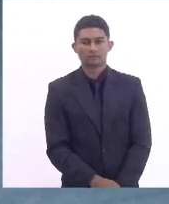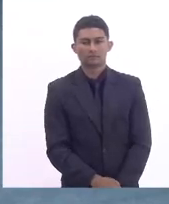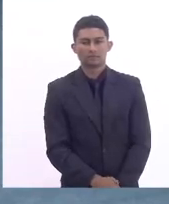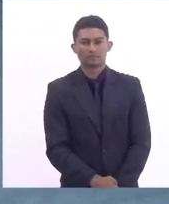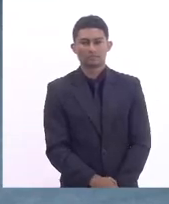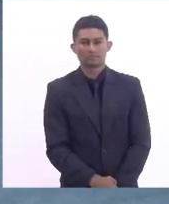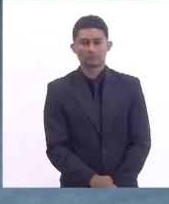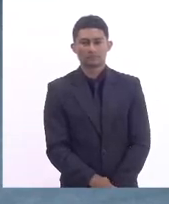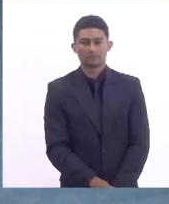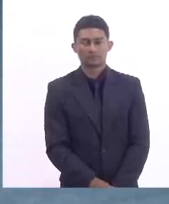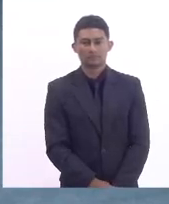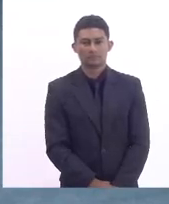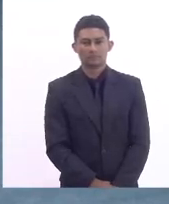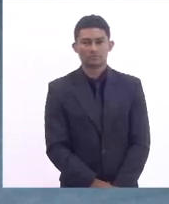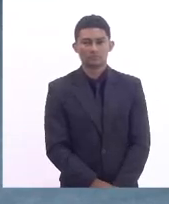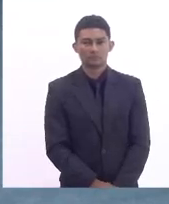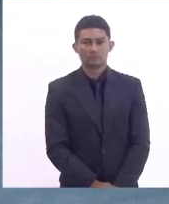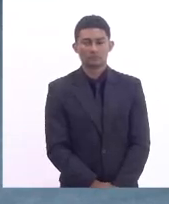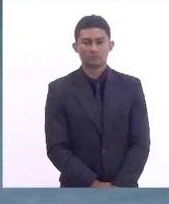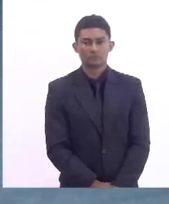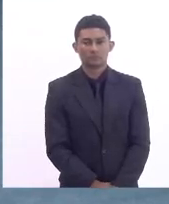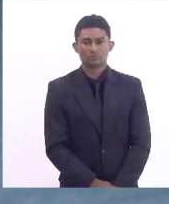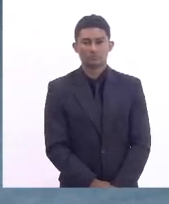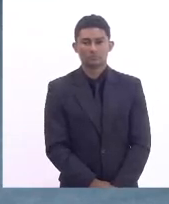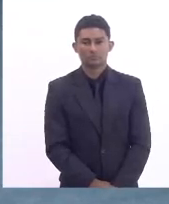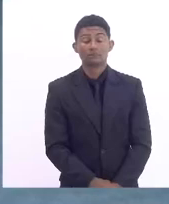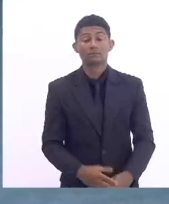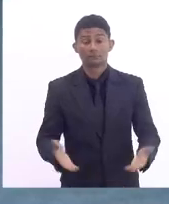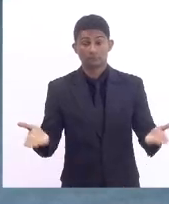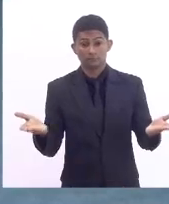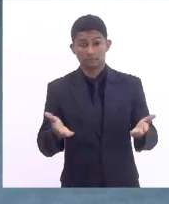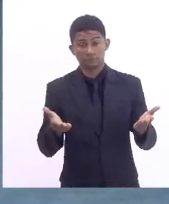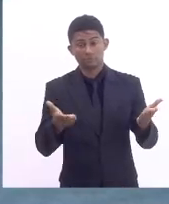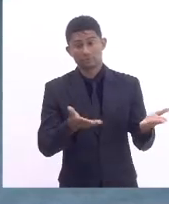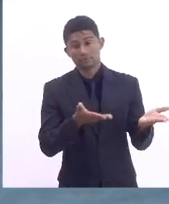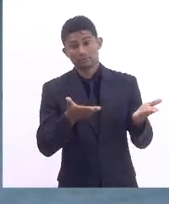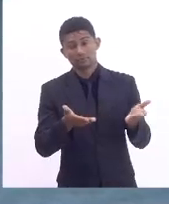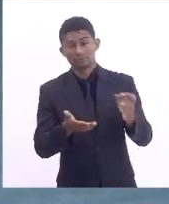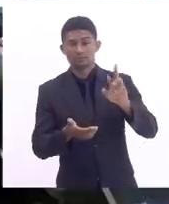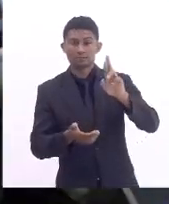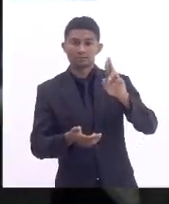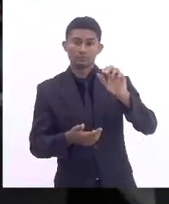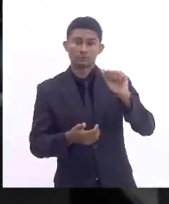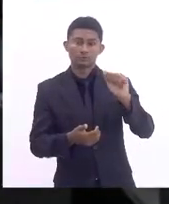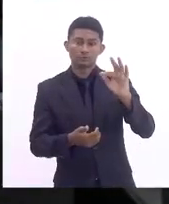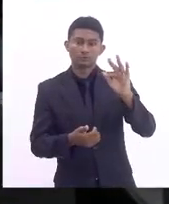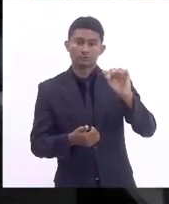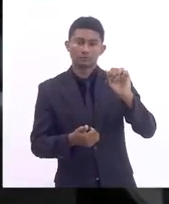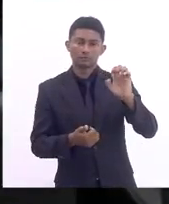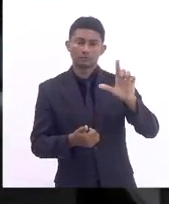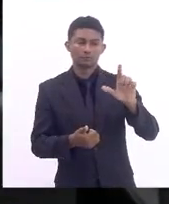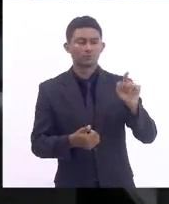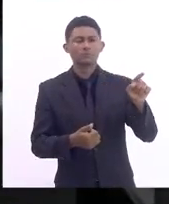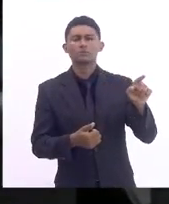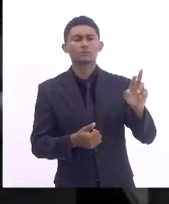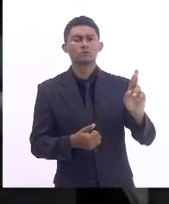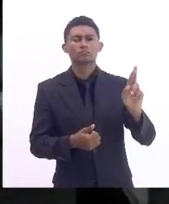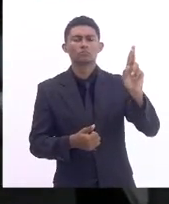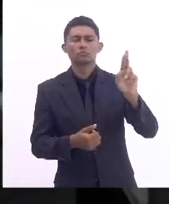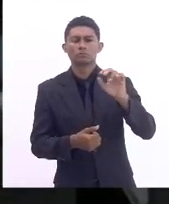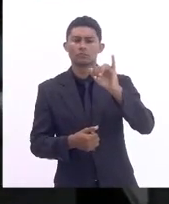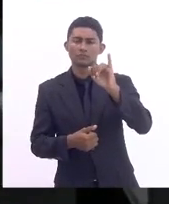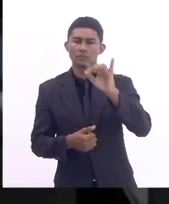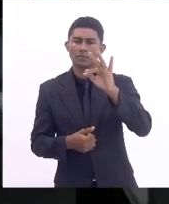o cara microfone passamos a palavra Rafael Almada reitor do IFRJ